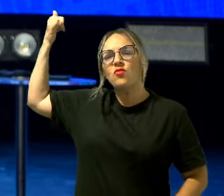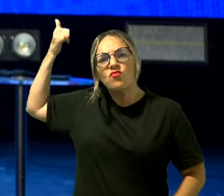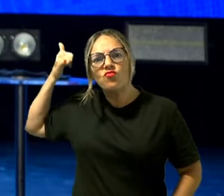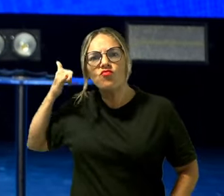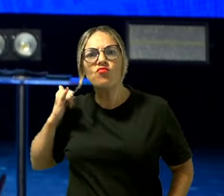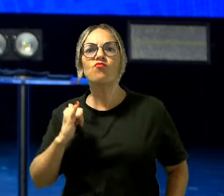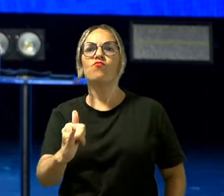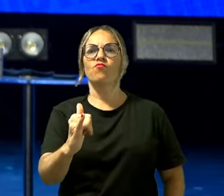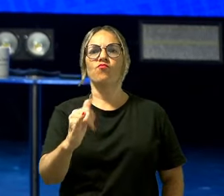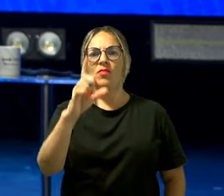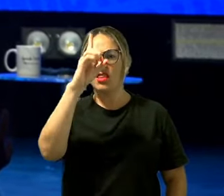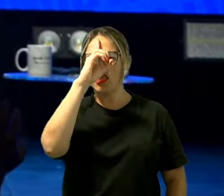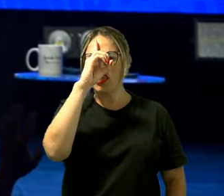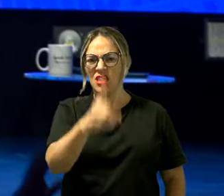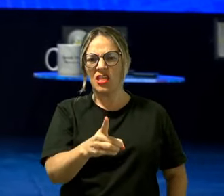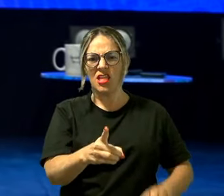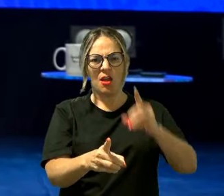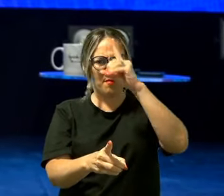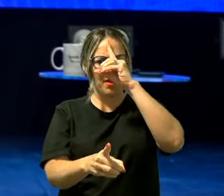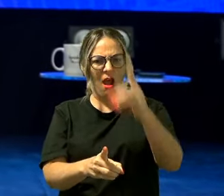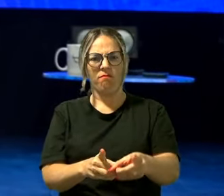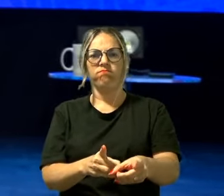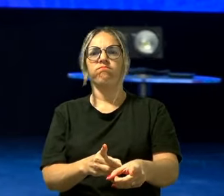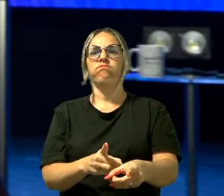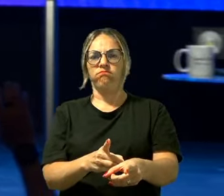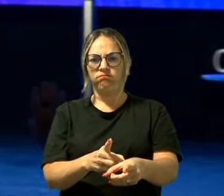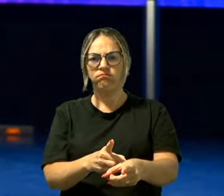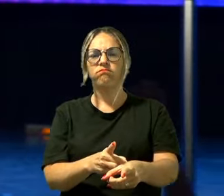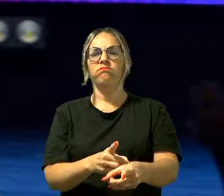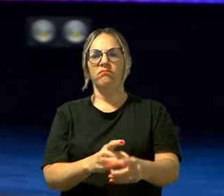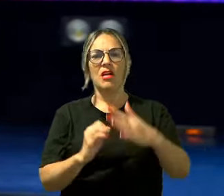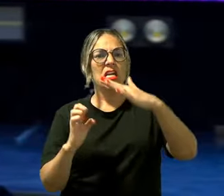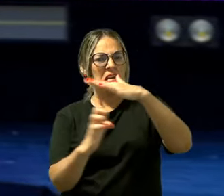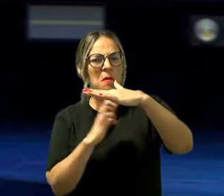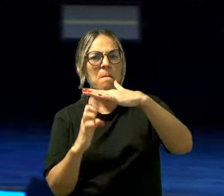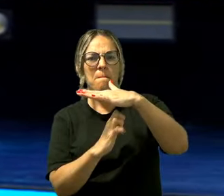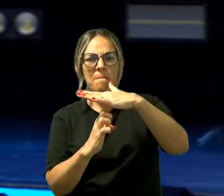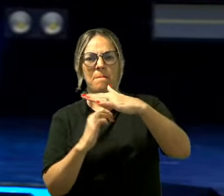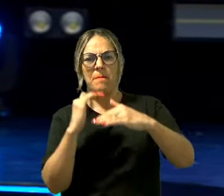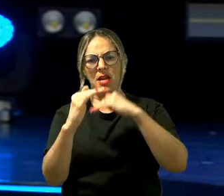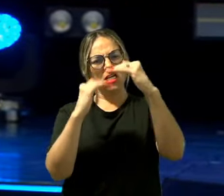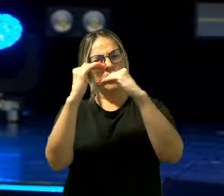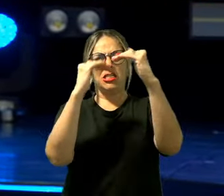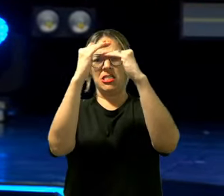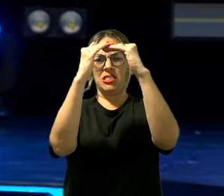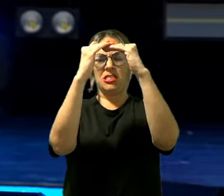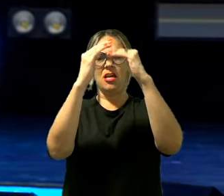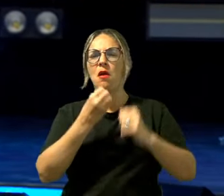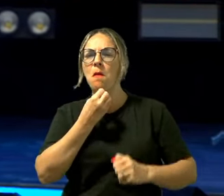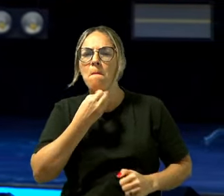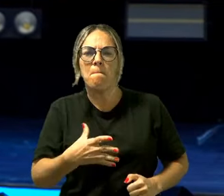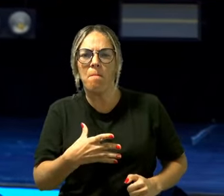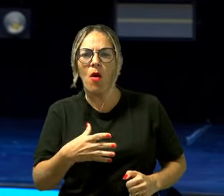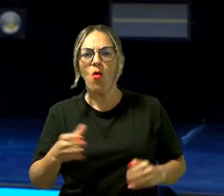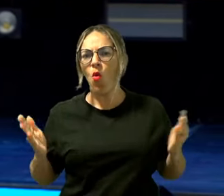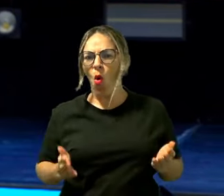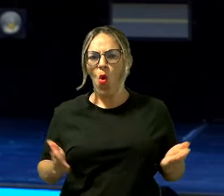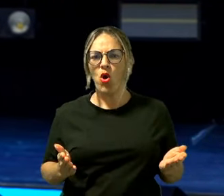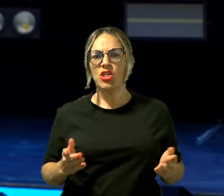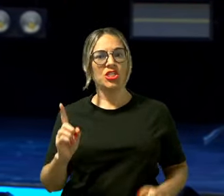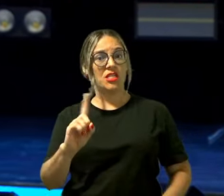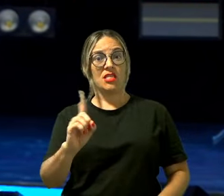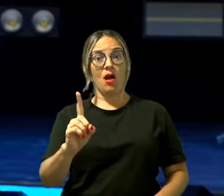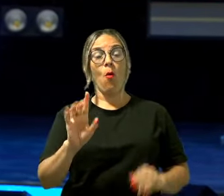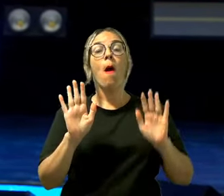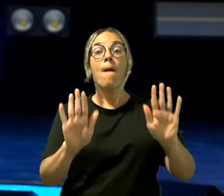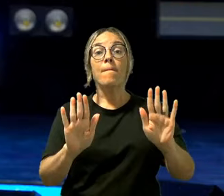meu Deus do céu. Mas o tempo para a empresa crescer não é favorável. Ei, pode ter crise do lado de fora, mas